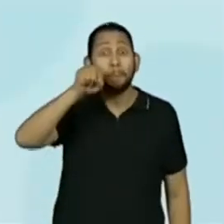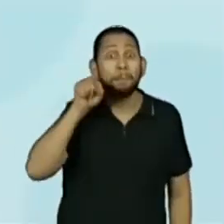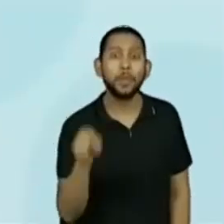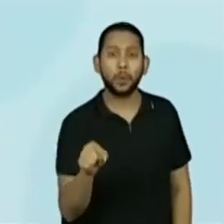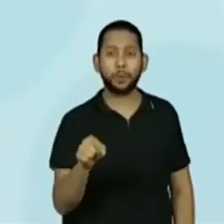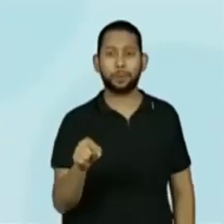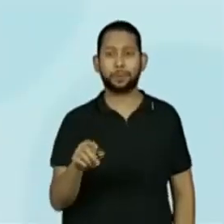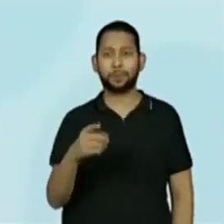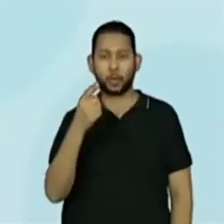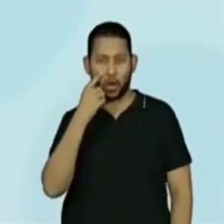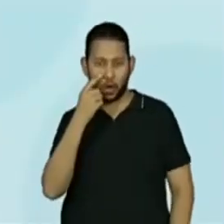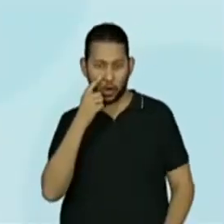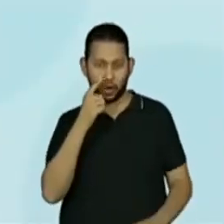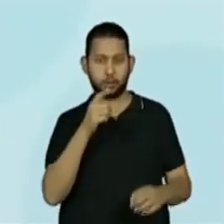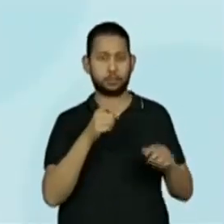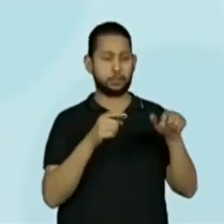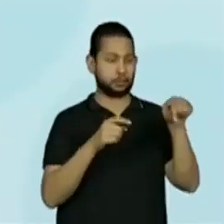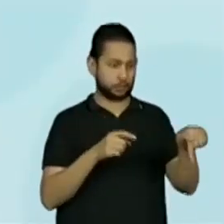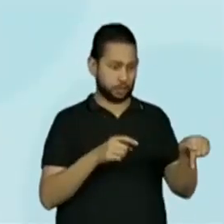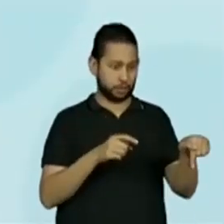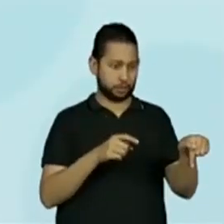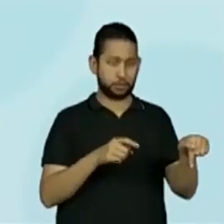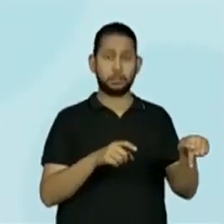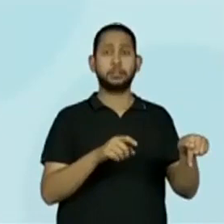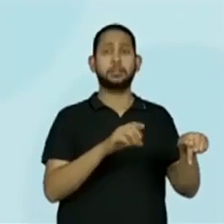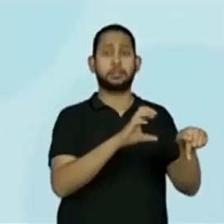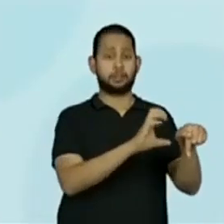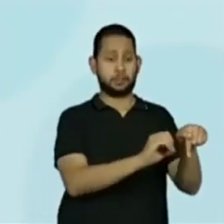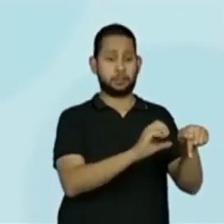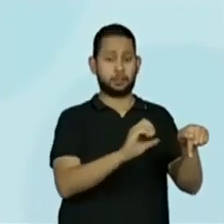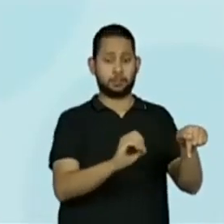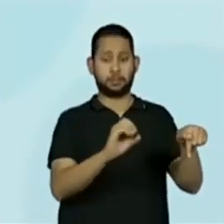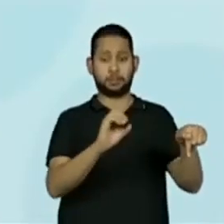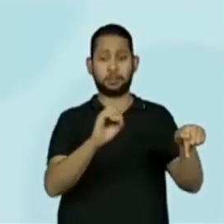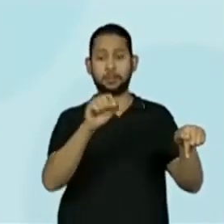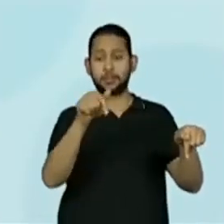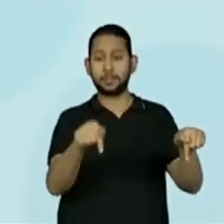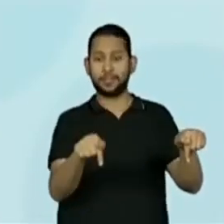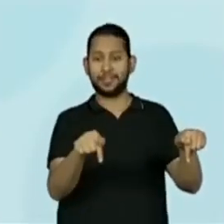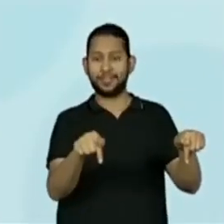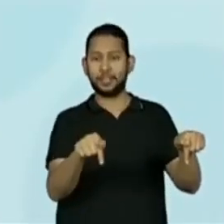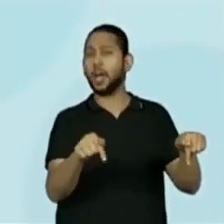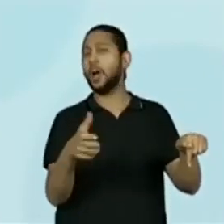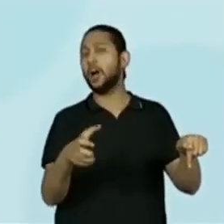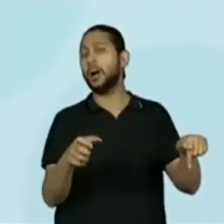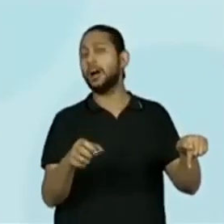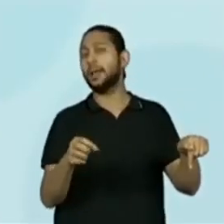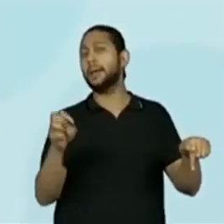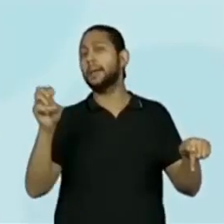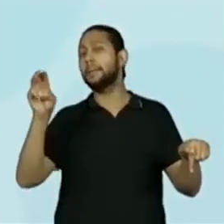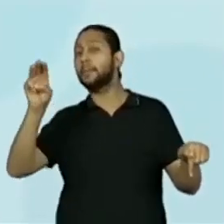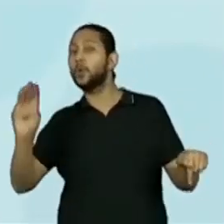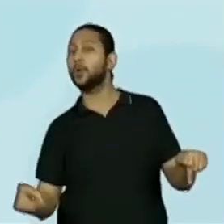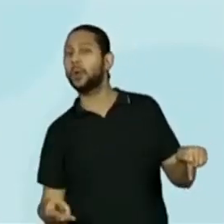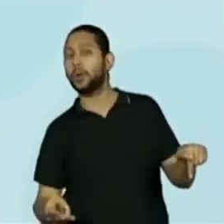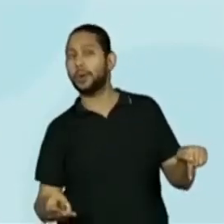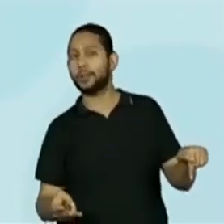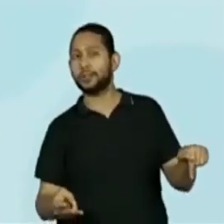7 na classe dos milhões, na unidade? Vamos ver?